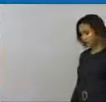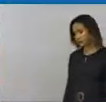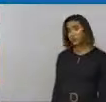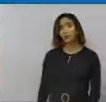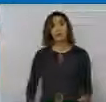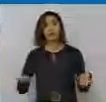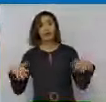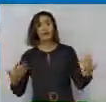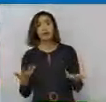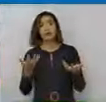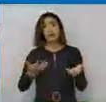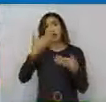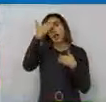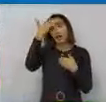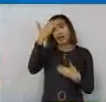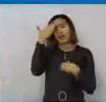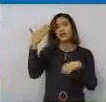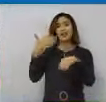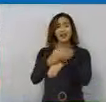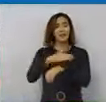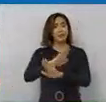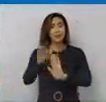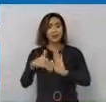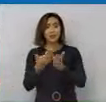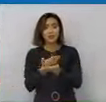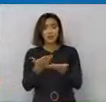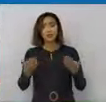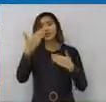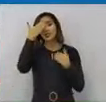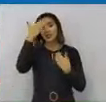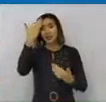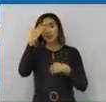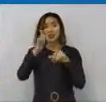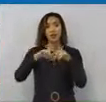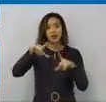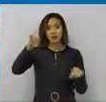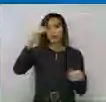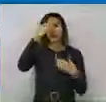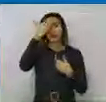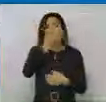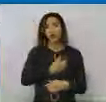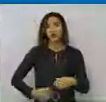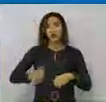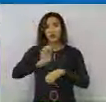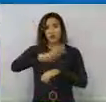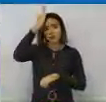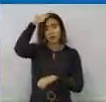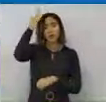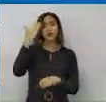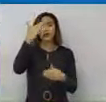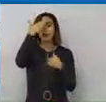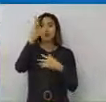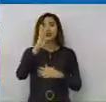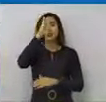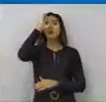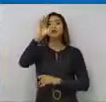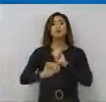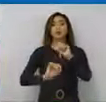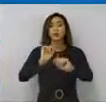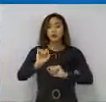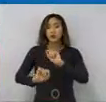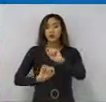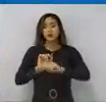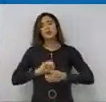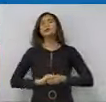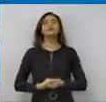agradecer a participação de todos, agradecer a COSAMP, agradecer ao Governo do Estado, agradecer principalmente